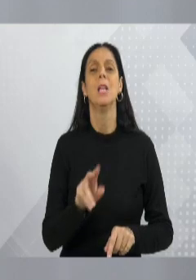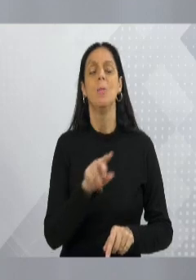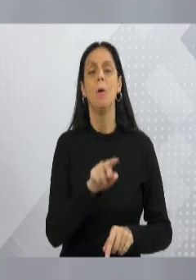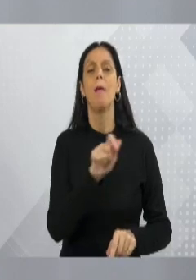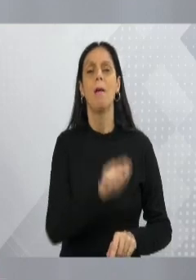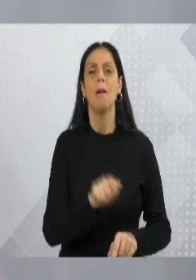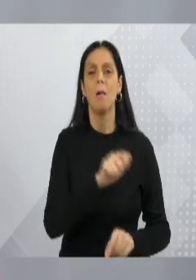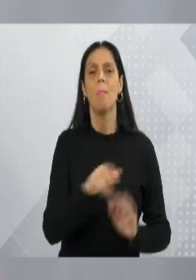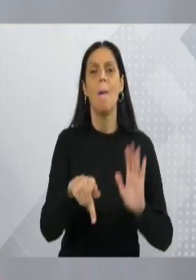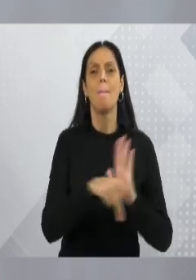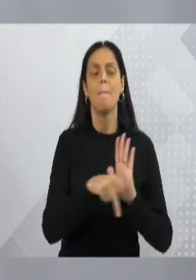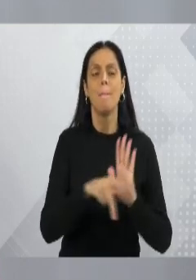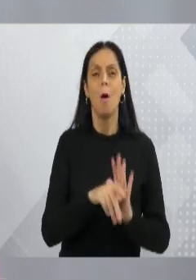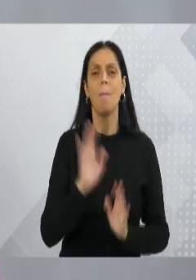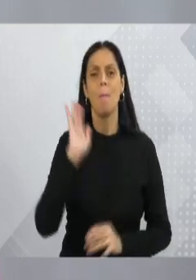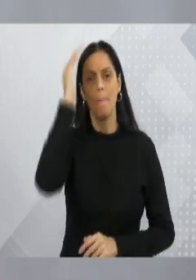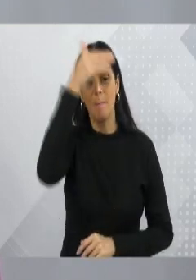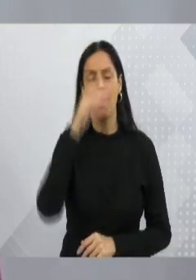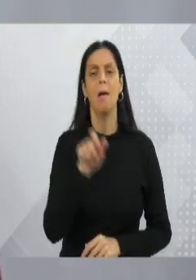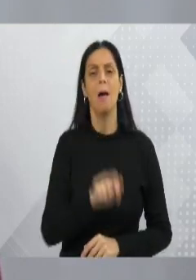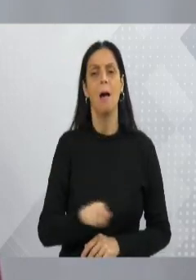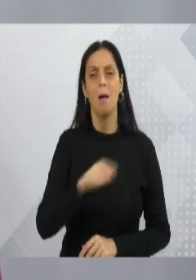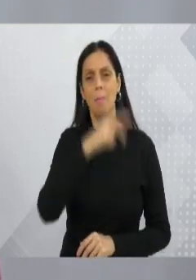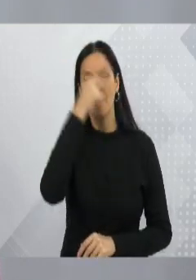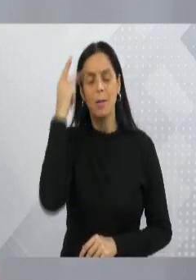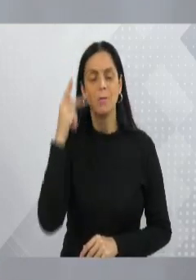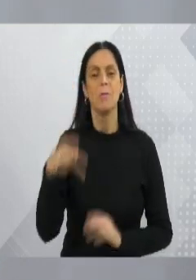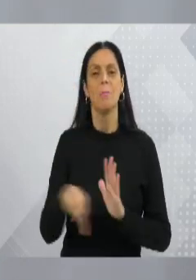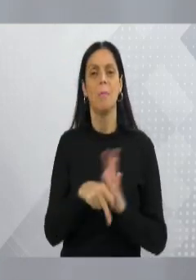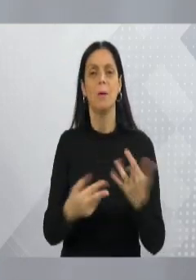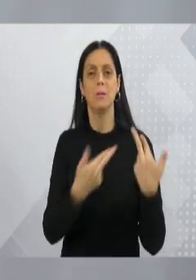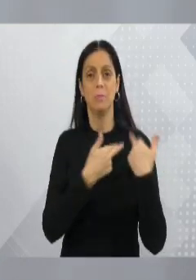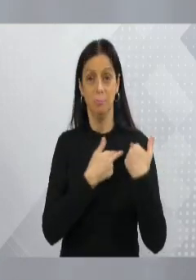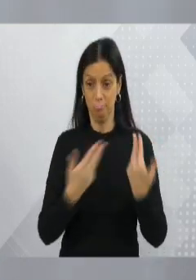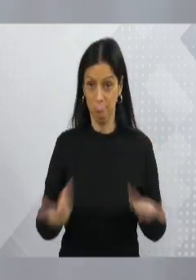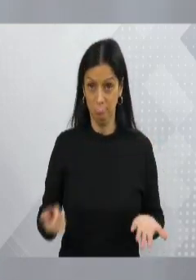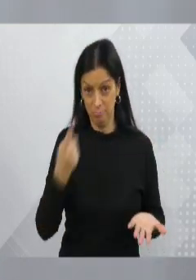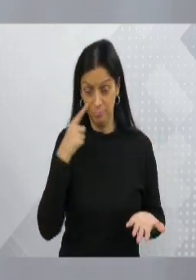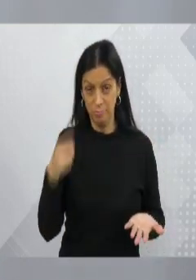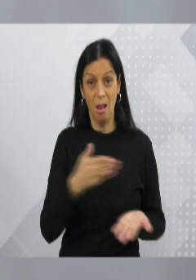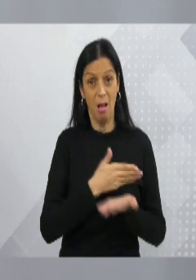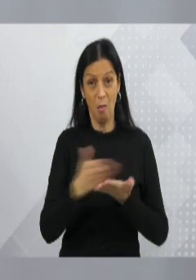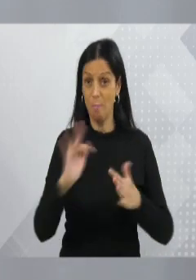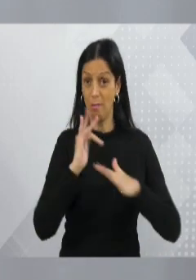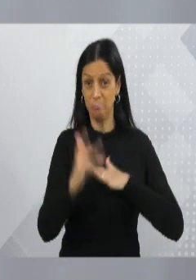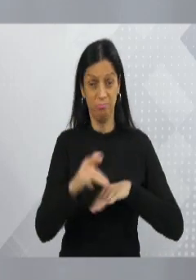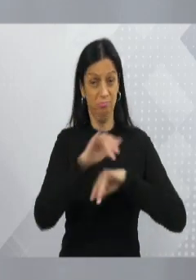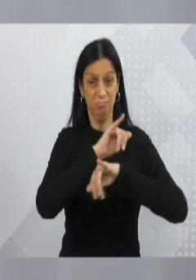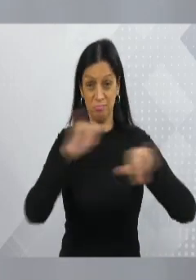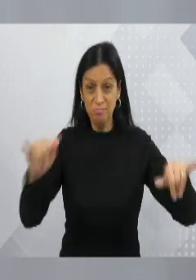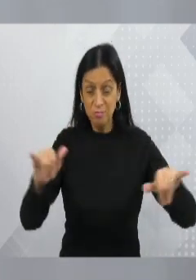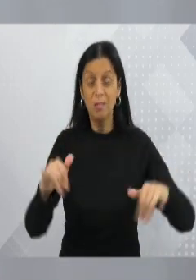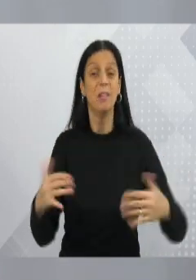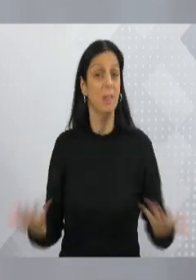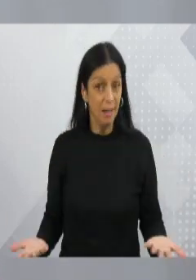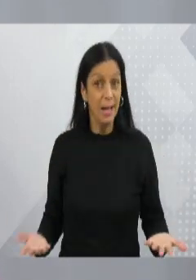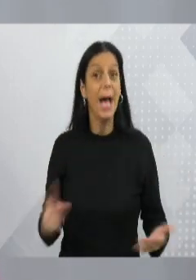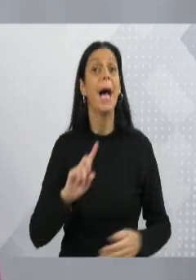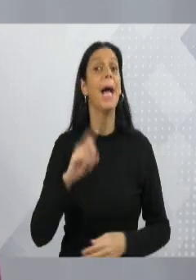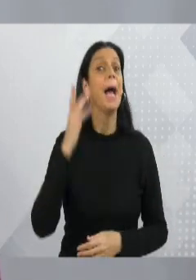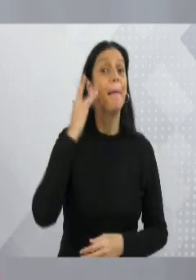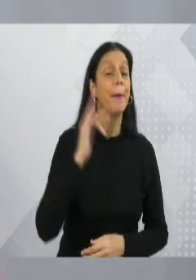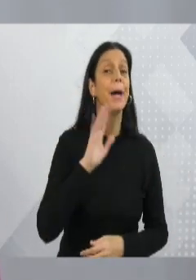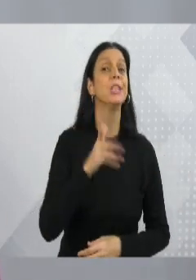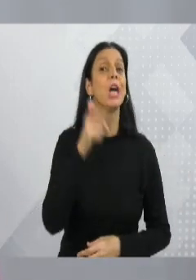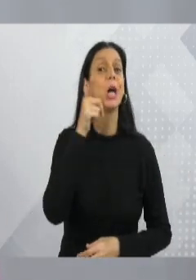ela fez na terça na quarta-feira o material estava chegando não sei Olha só senhores ela até postou aqui não quero identificar mas ela até postou que era isso que vai fazer